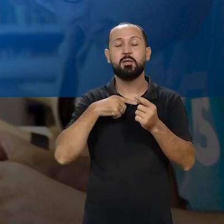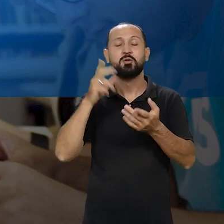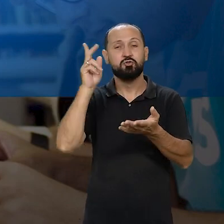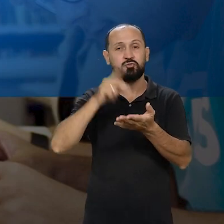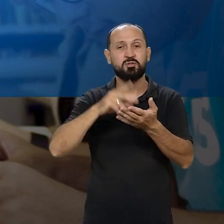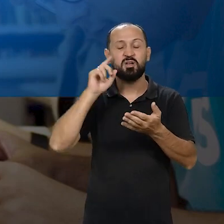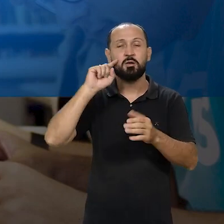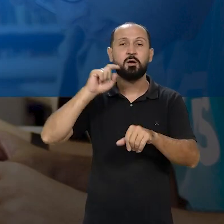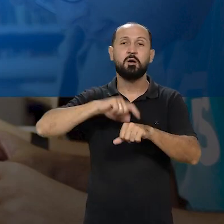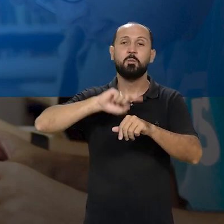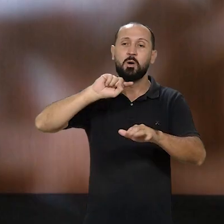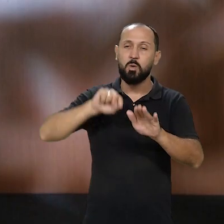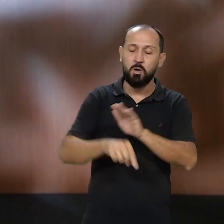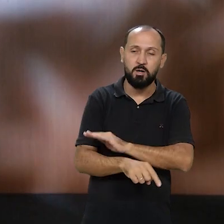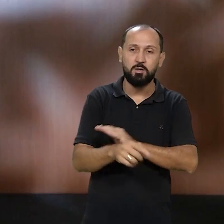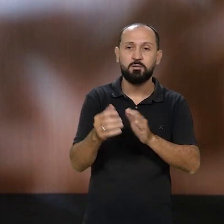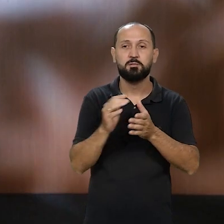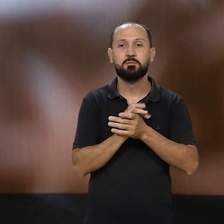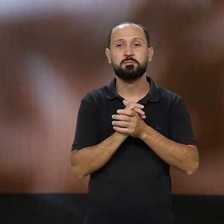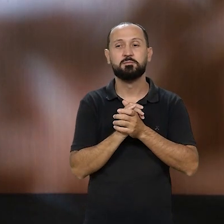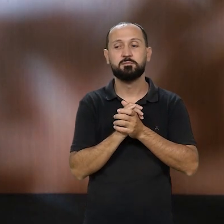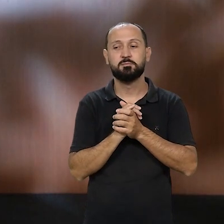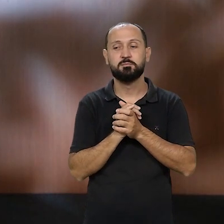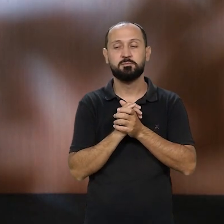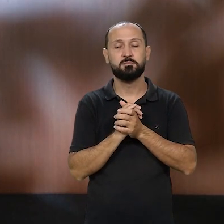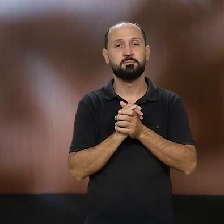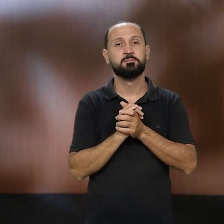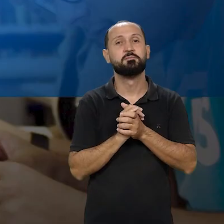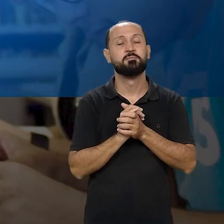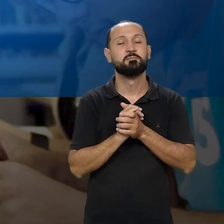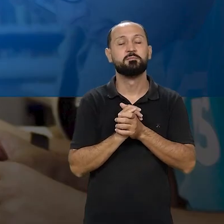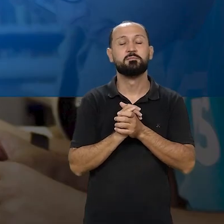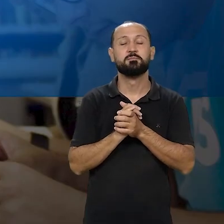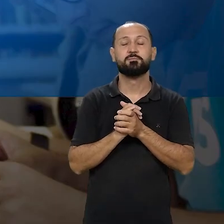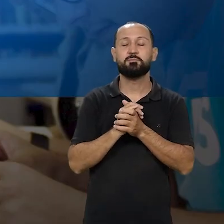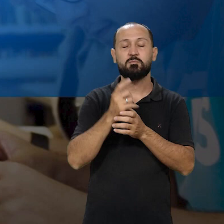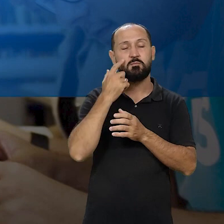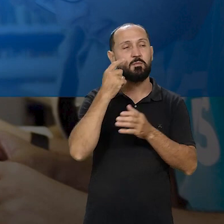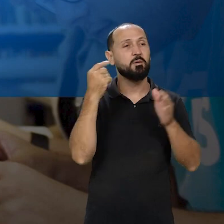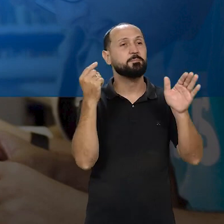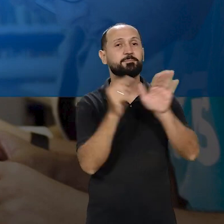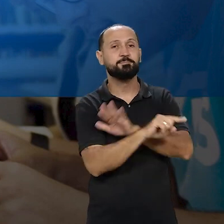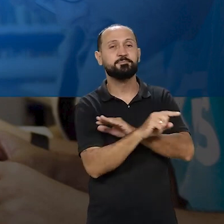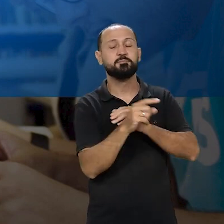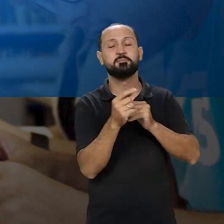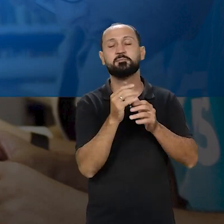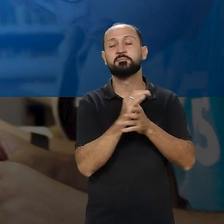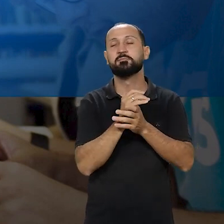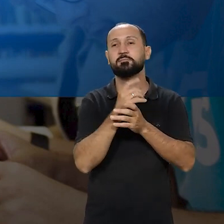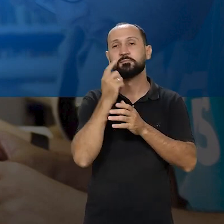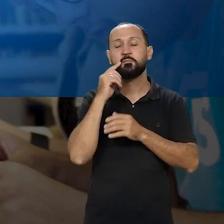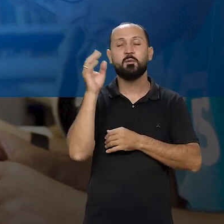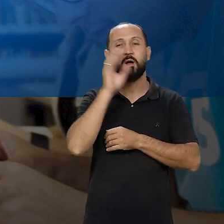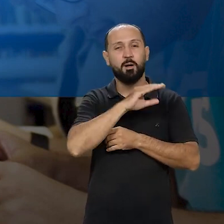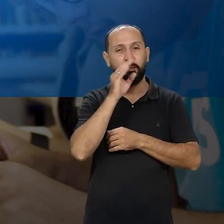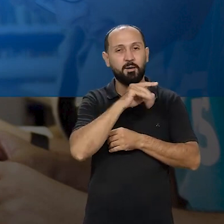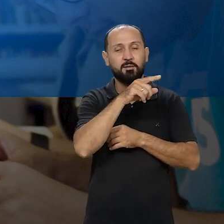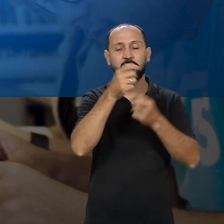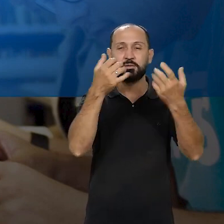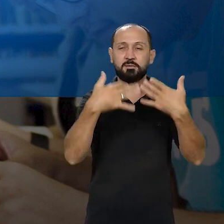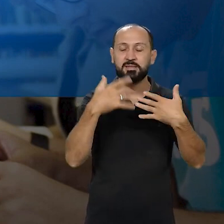incursão mesmo, então é uma pessoa que está sempre de portas abertas. E sobre o que você perguntou do Pimenta, quando ele diz